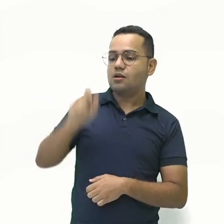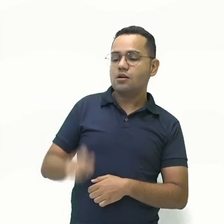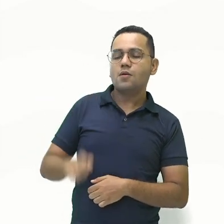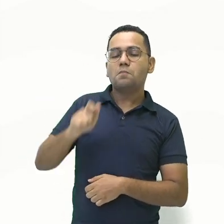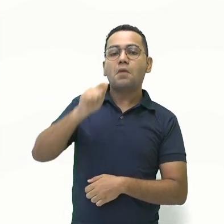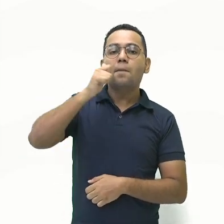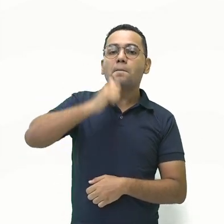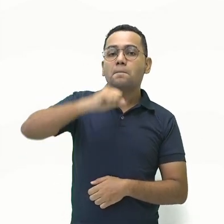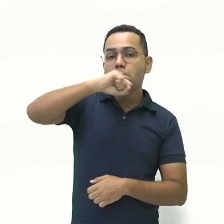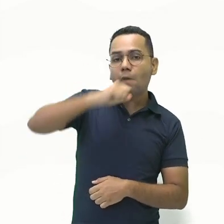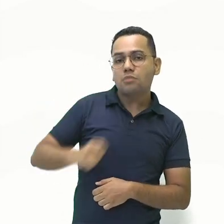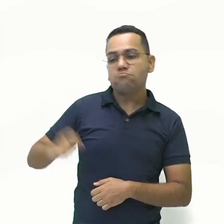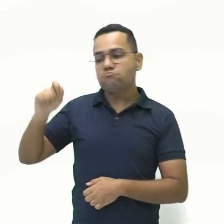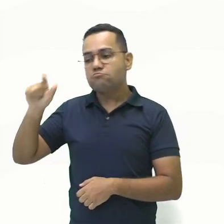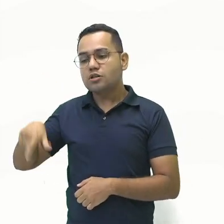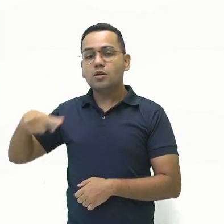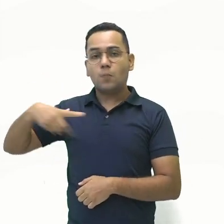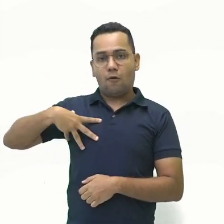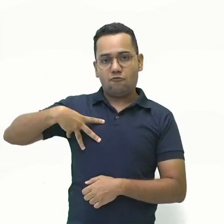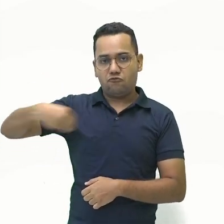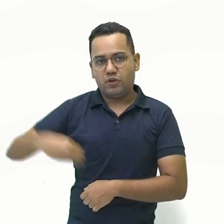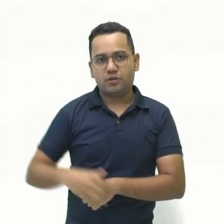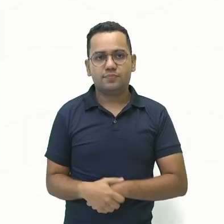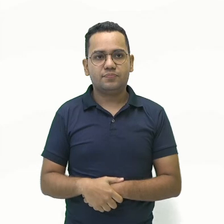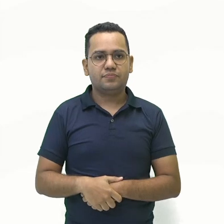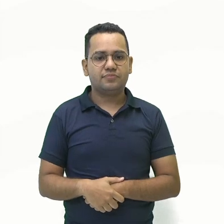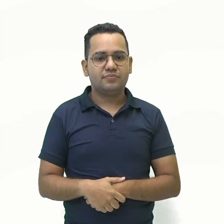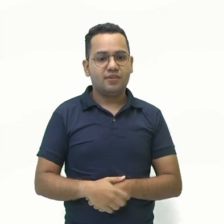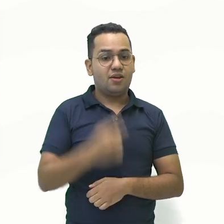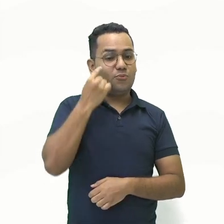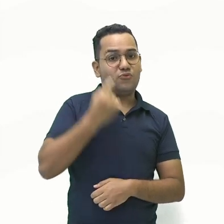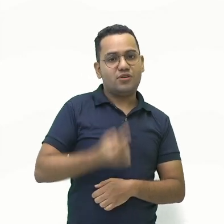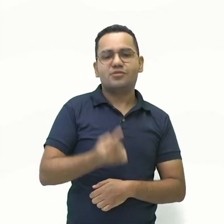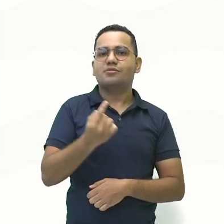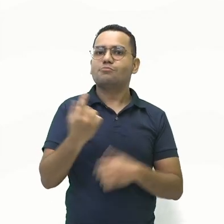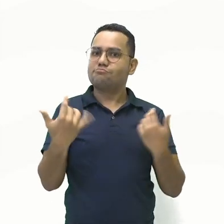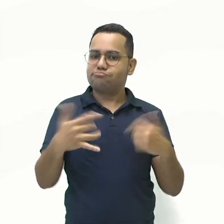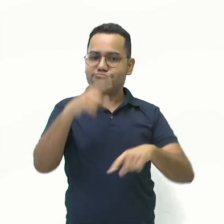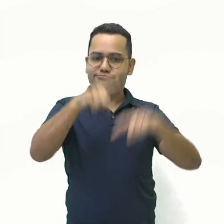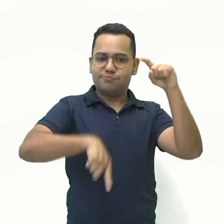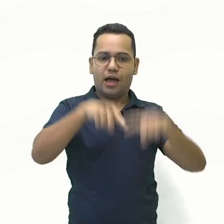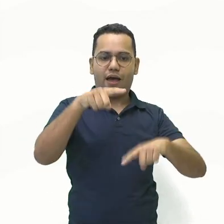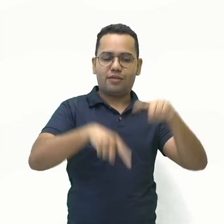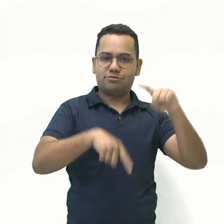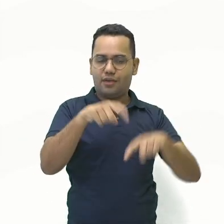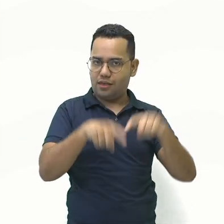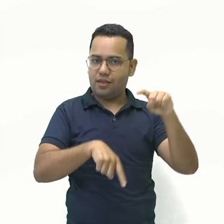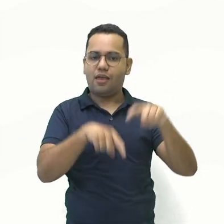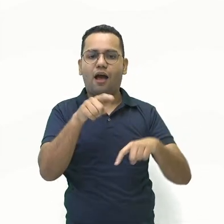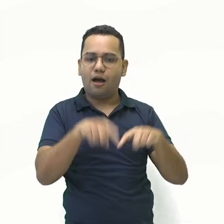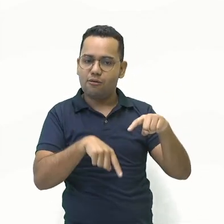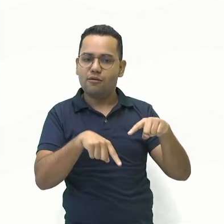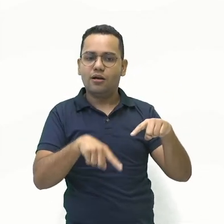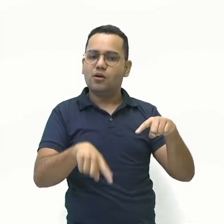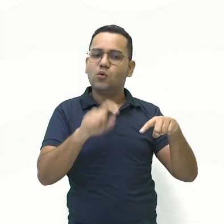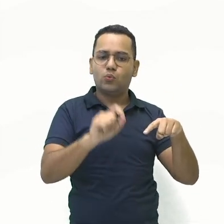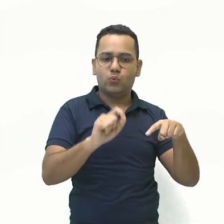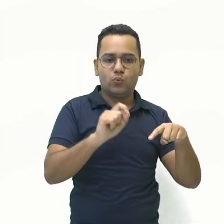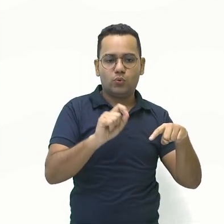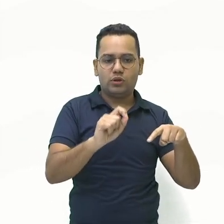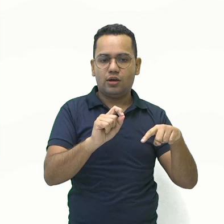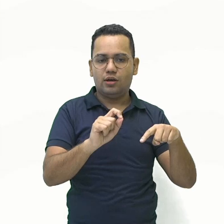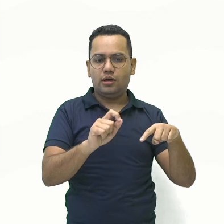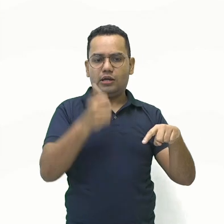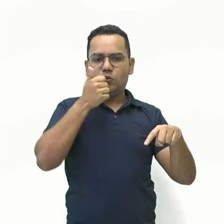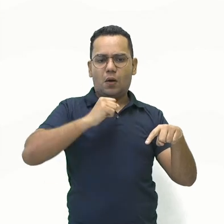e uma filha. E aí tem um texto, né? Surpreenda a sua joia, não sei o quê, a sua mãe vai adorar, semi-joias